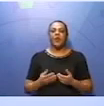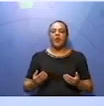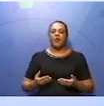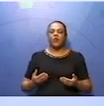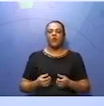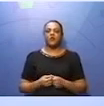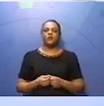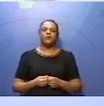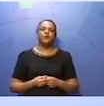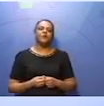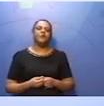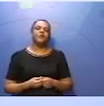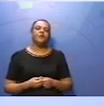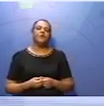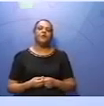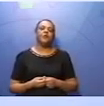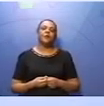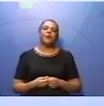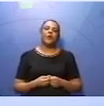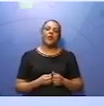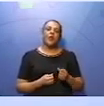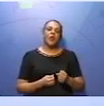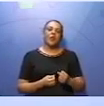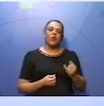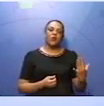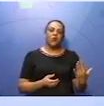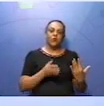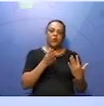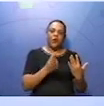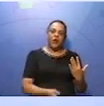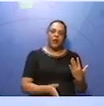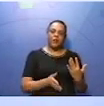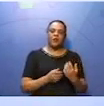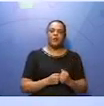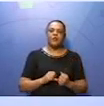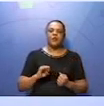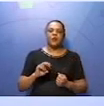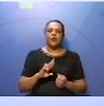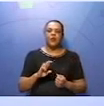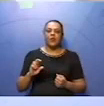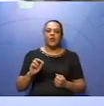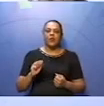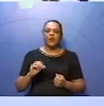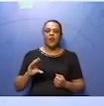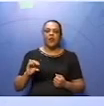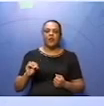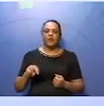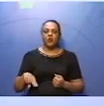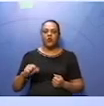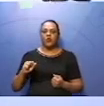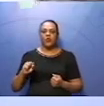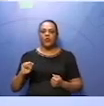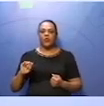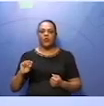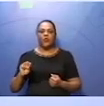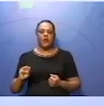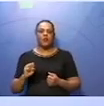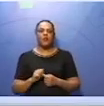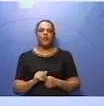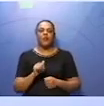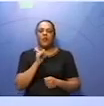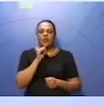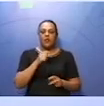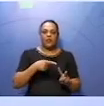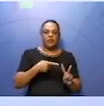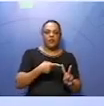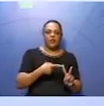Agora, simplificar raízes irracionais. Por exemplo, raiz quinta de